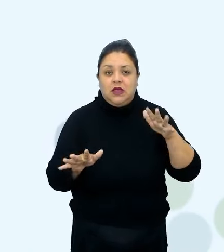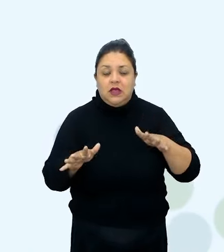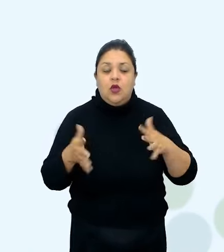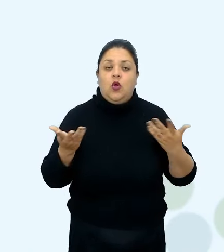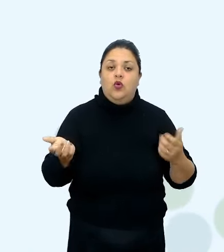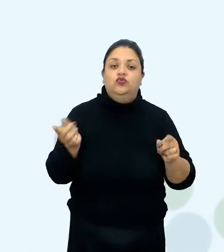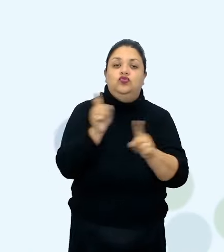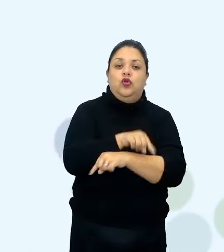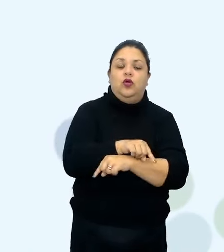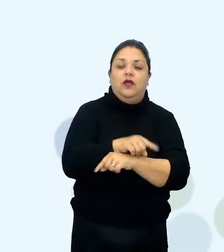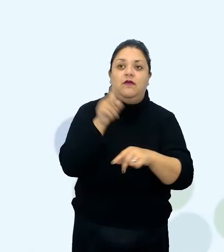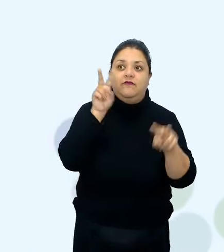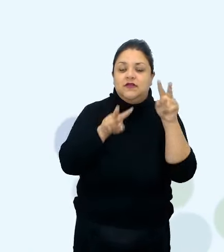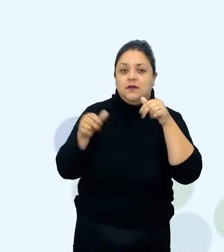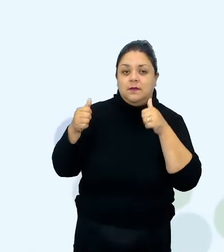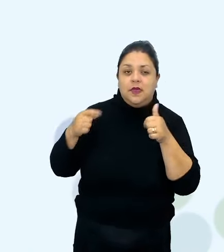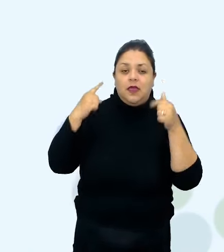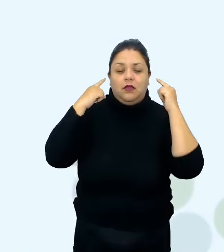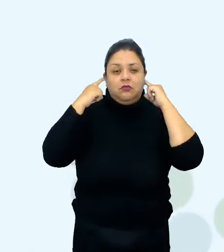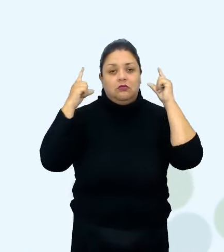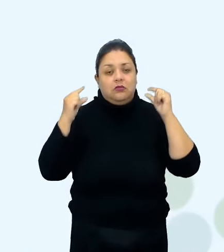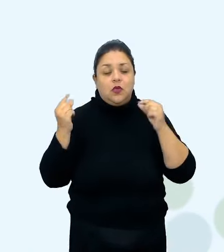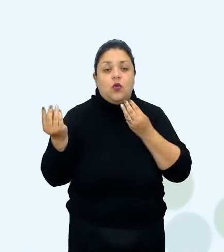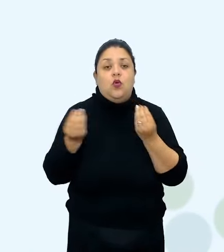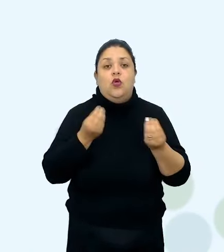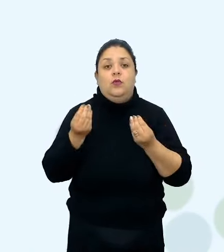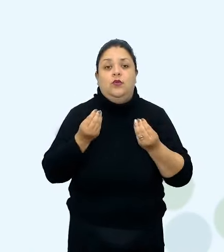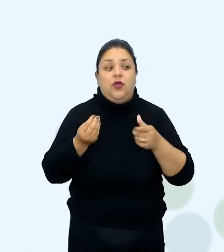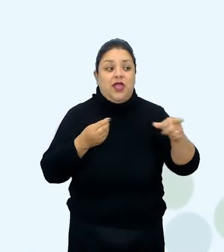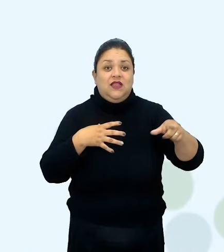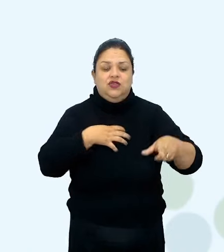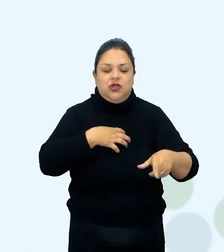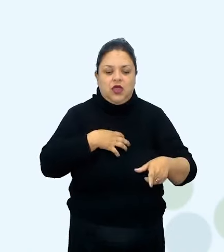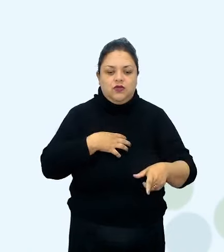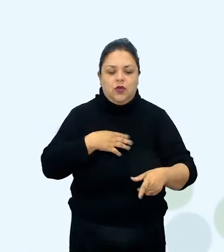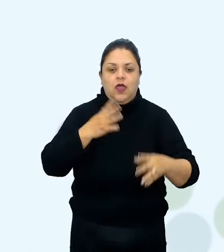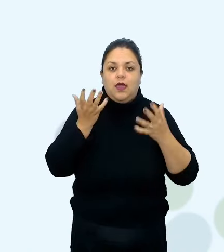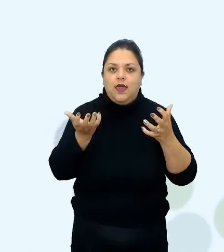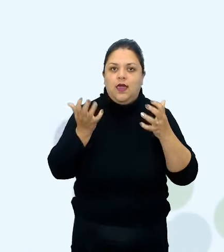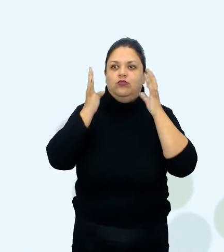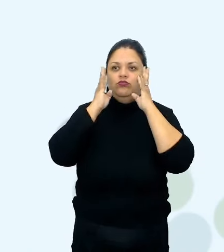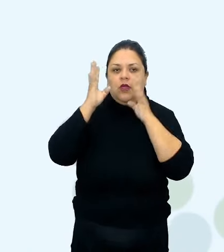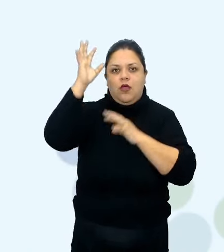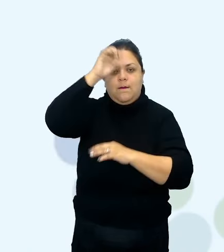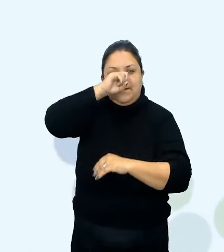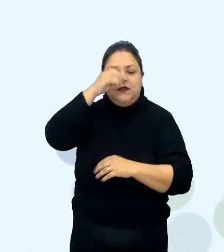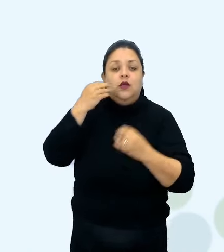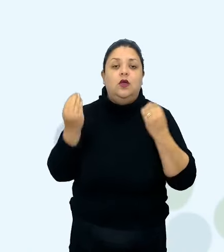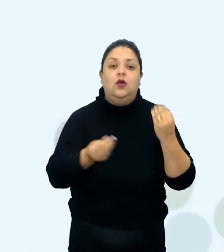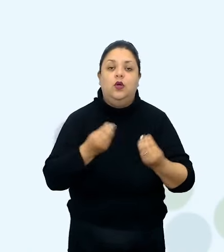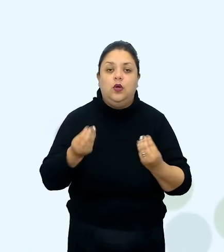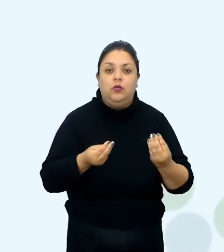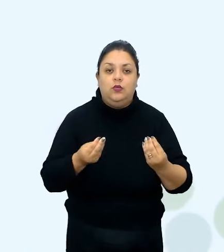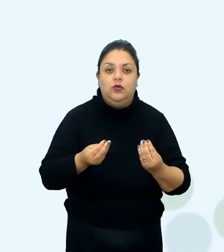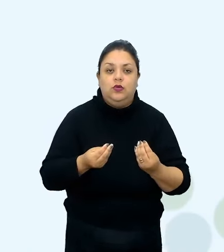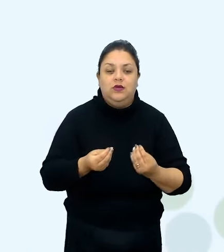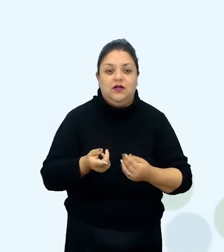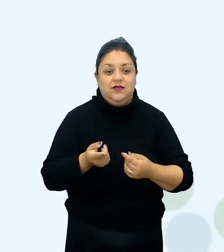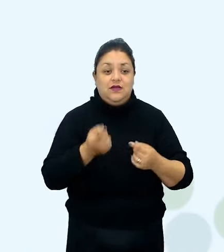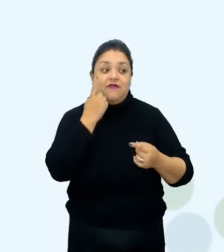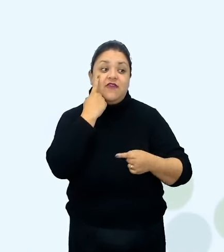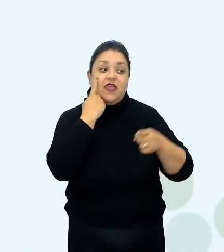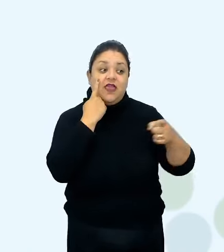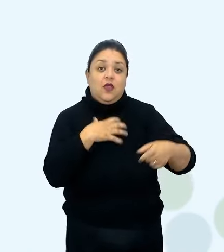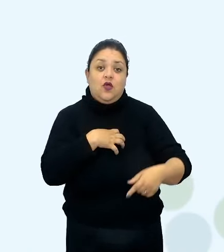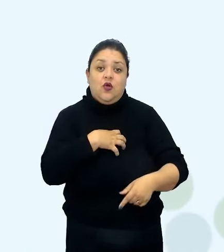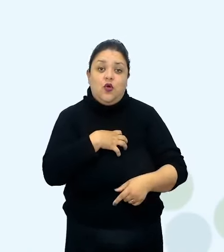faz? Então, é importante que a gente possa ver e entender a necessidade desse aluno e esses canais que ele usa,